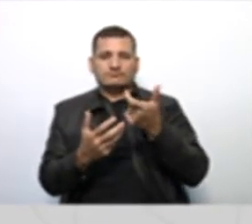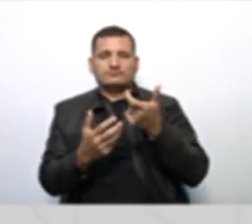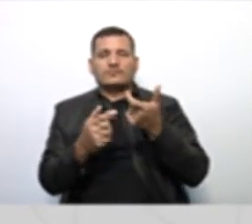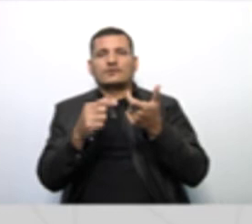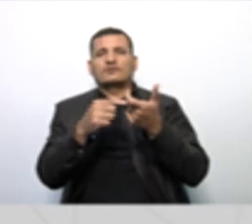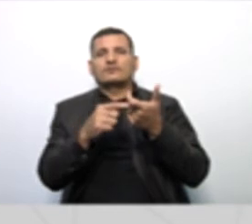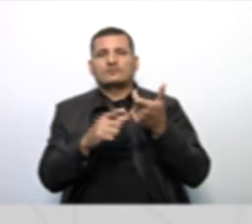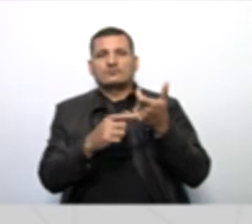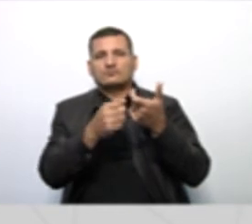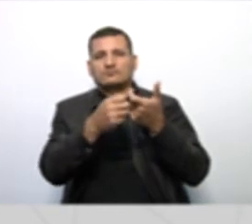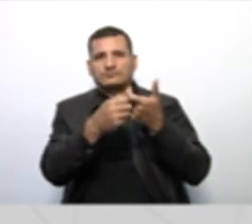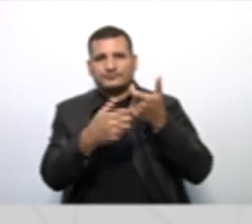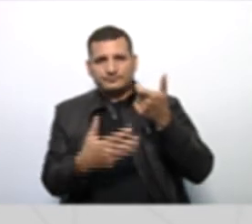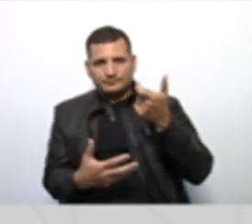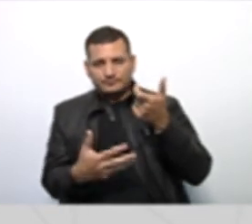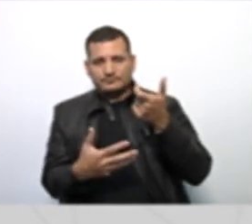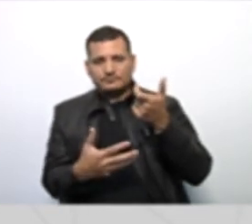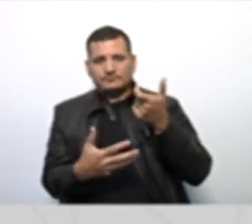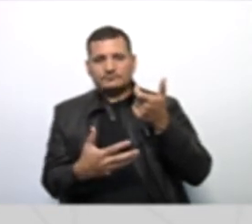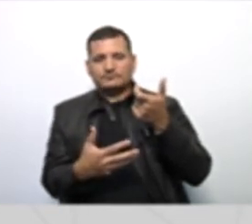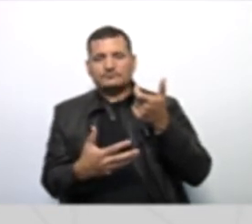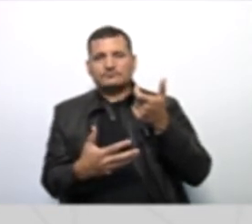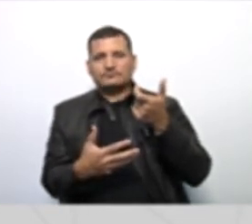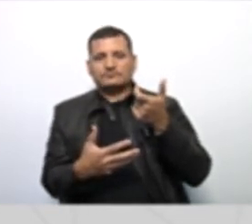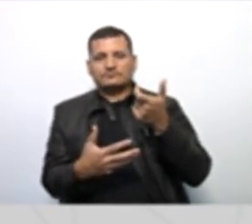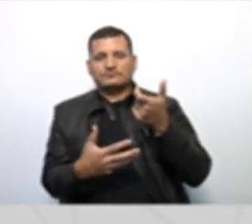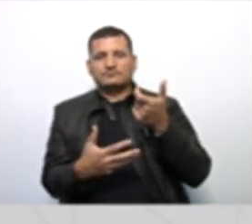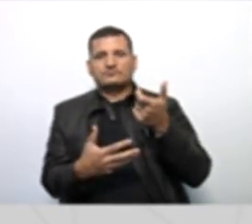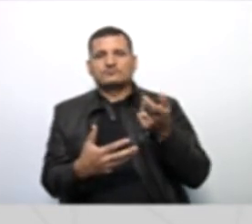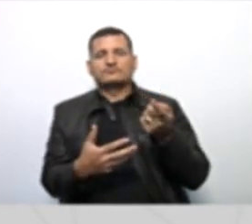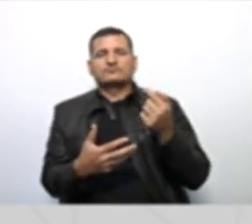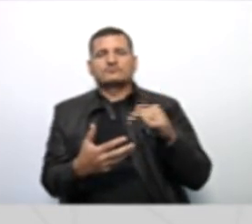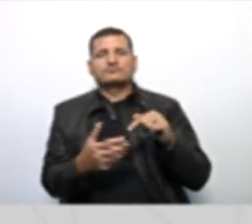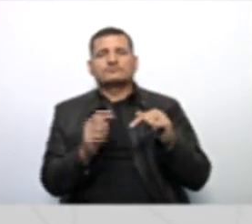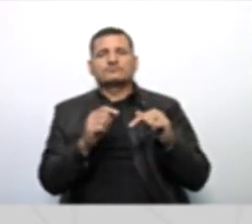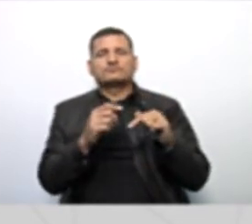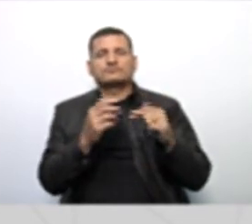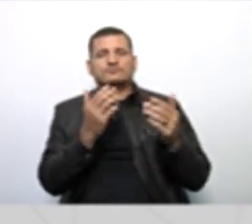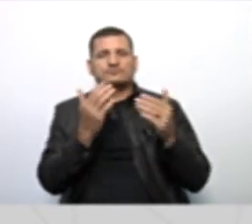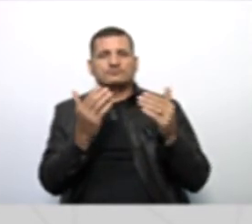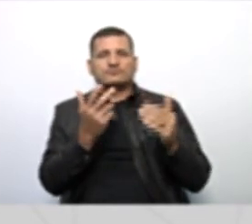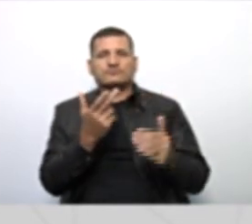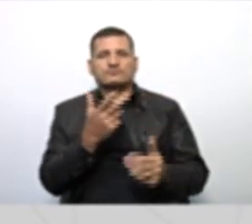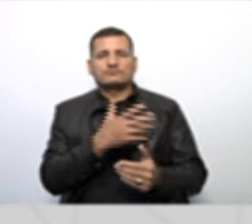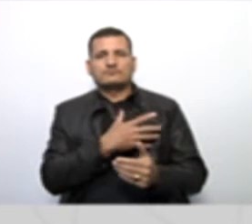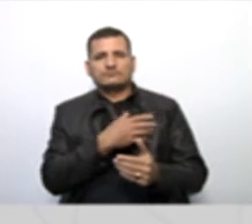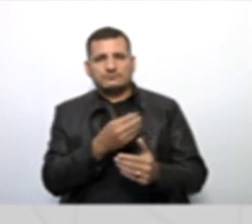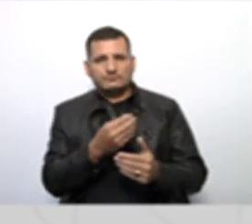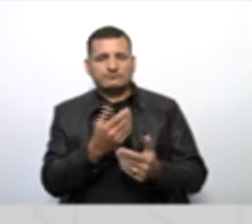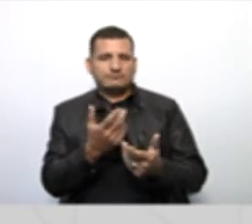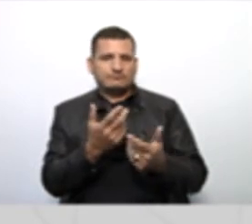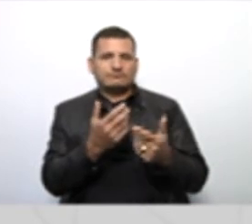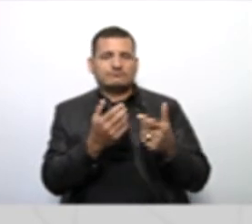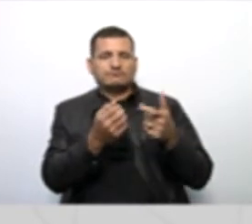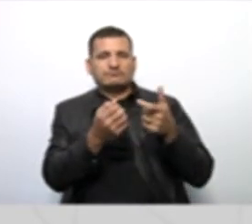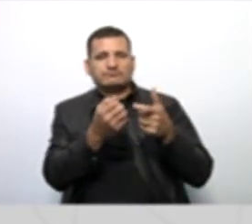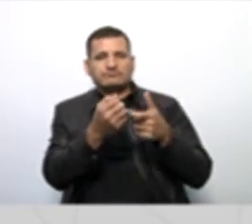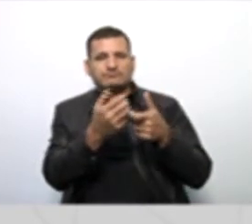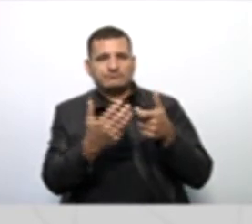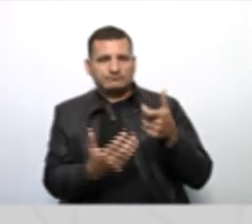encontrar uma outra propriedade, que essa outra propriedade são seus filhos, né, que também tem os seus